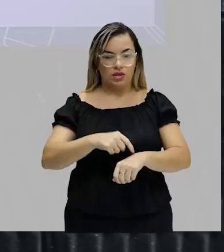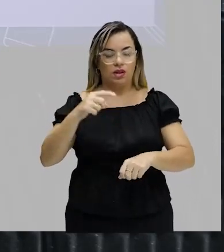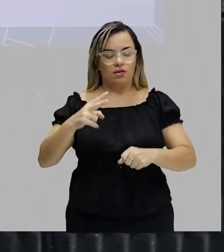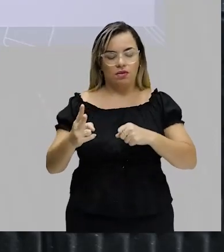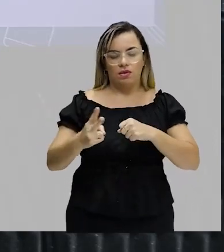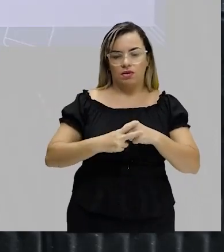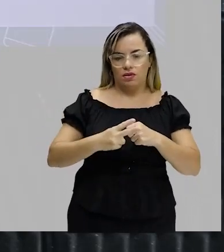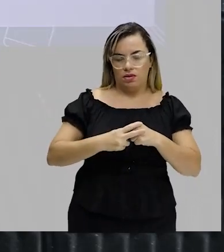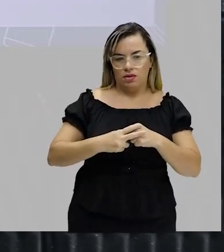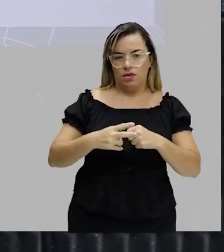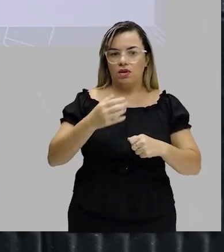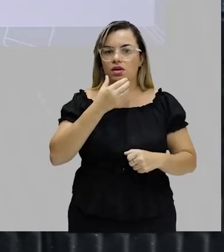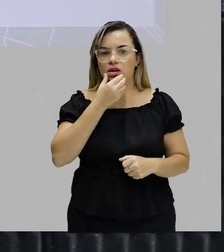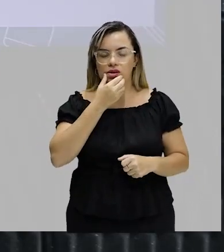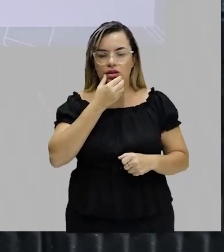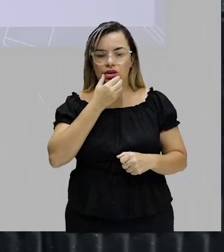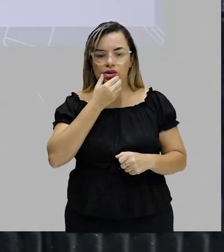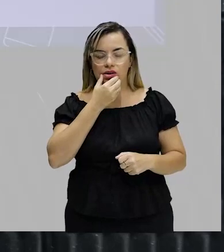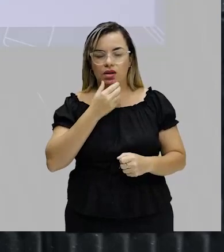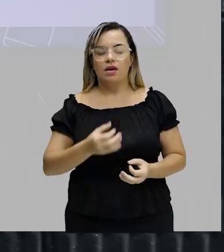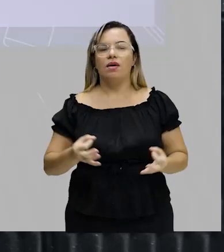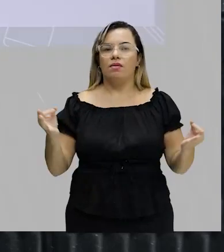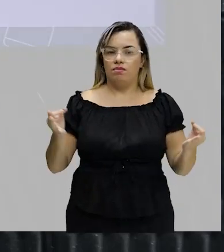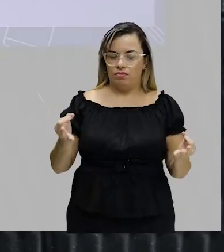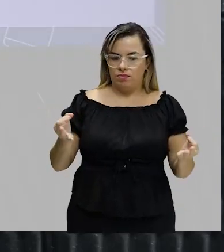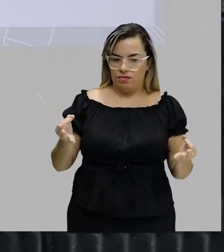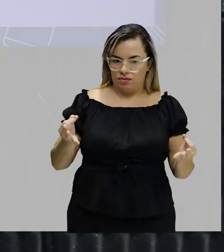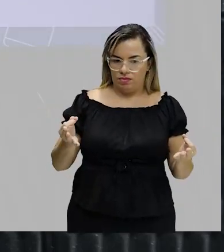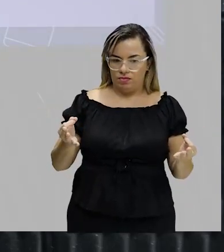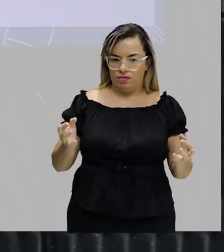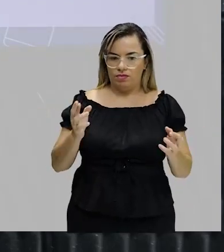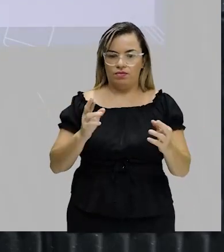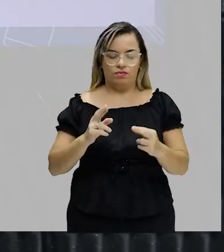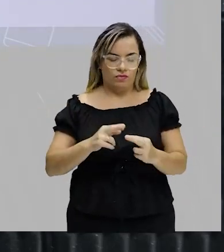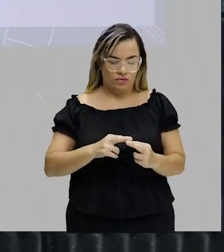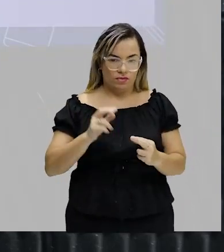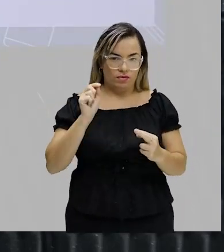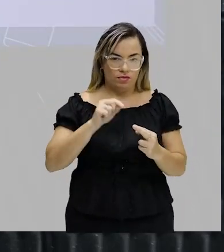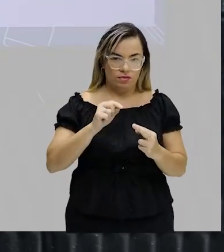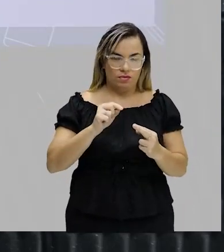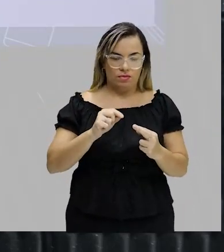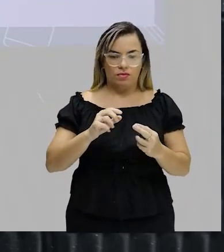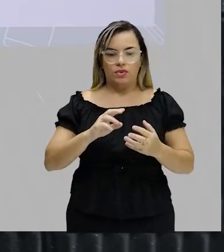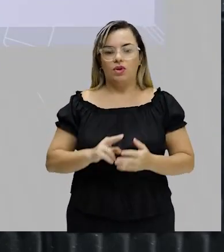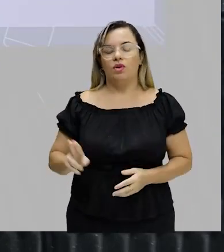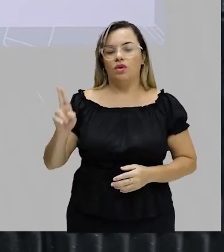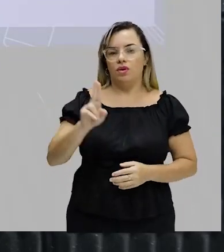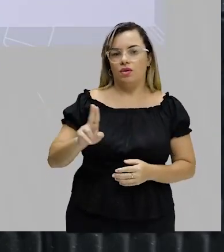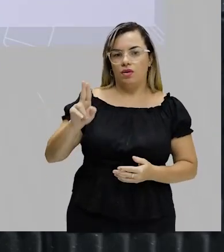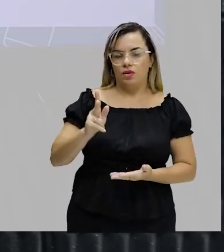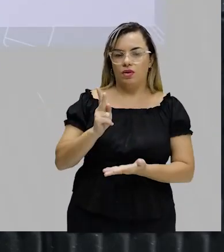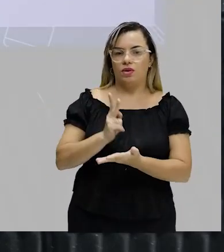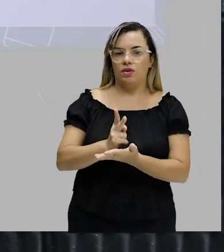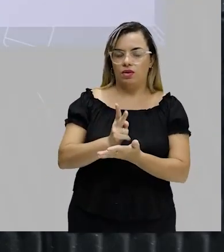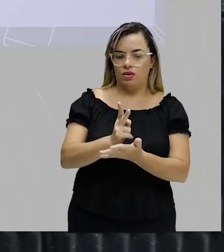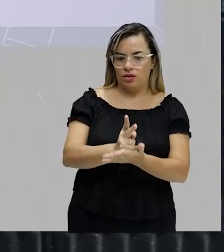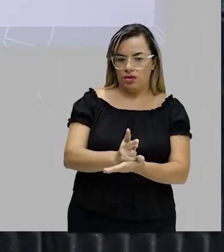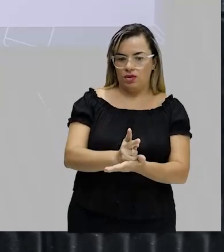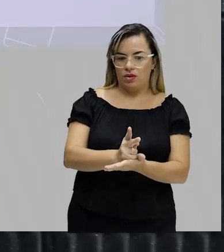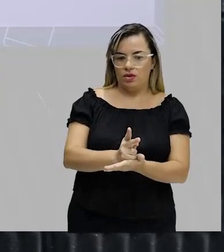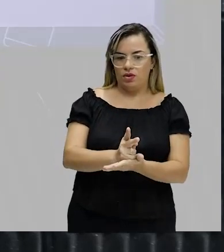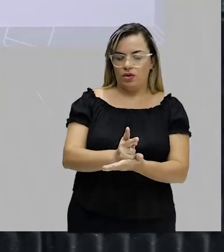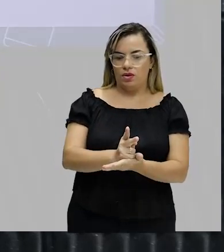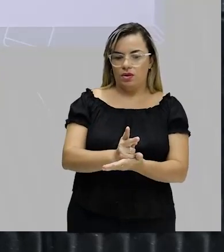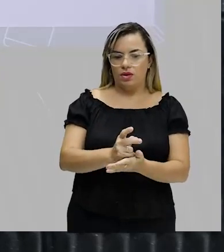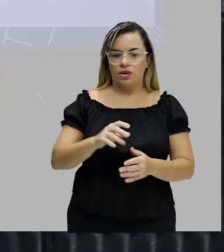verbal. Então, em inglês, os tempos perfeitos também fazem essa referência. Nós vamos usá-los sempre que nós estivermos falando de ações